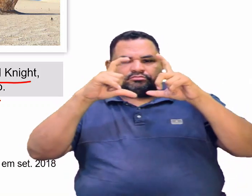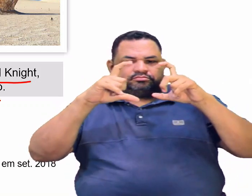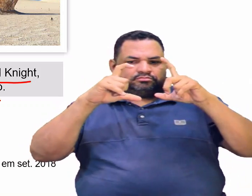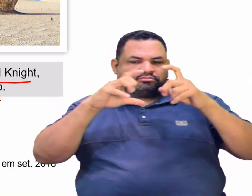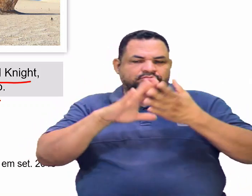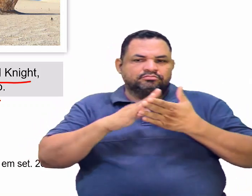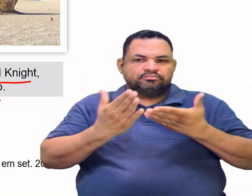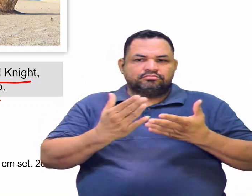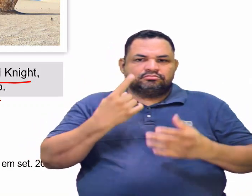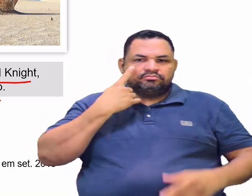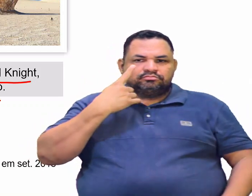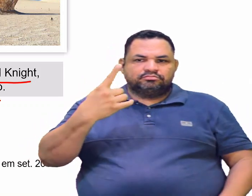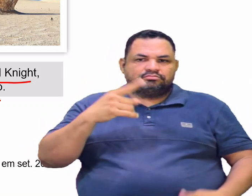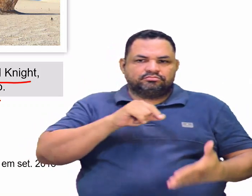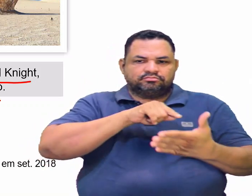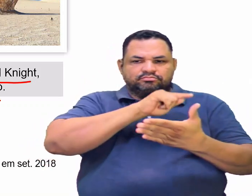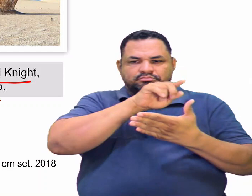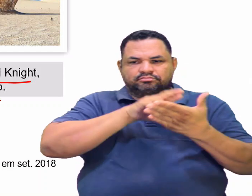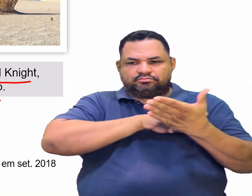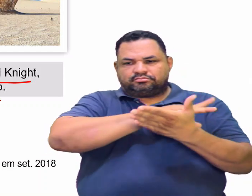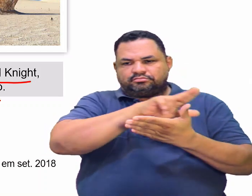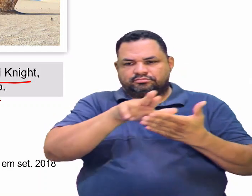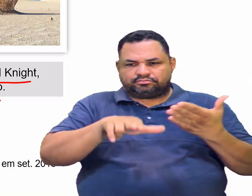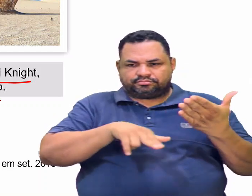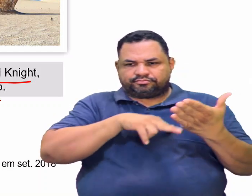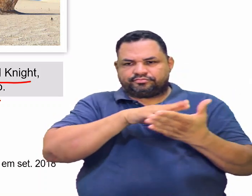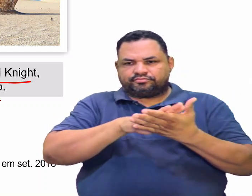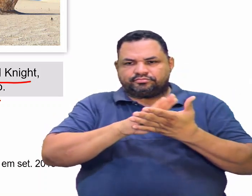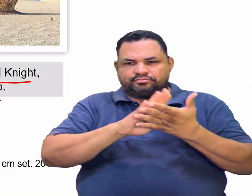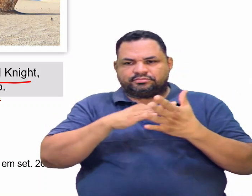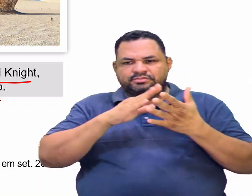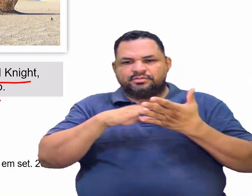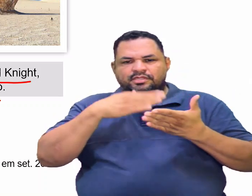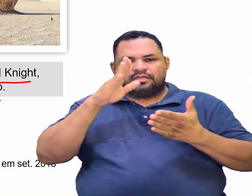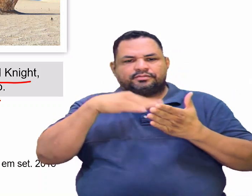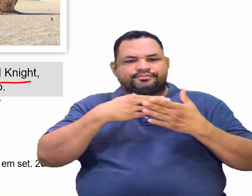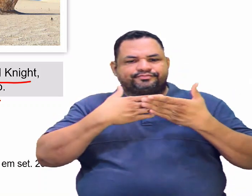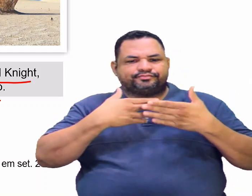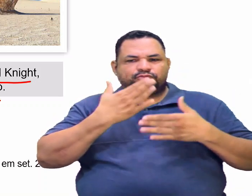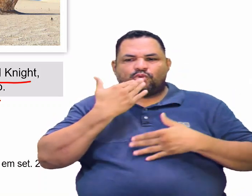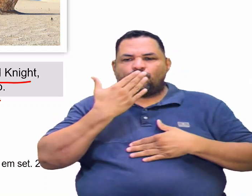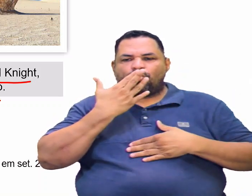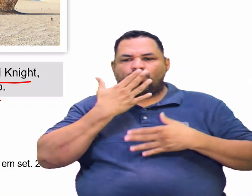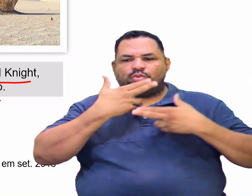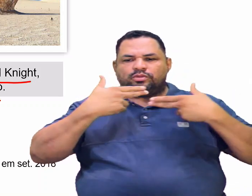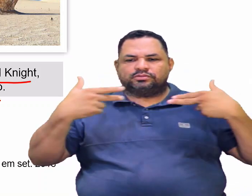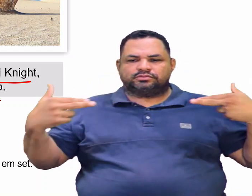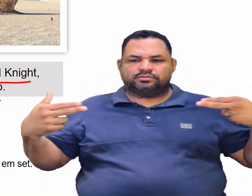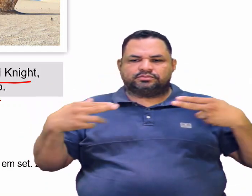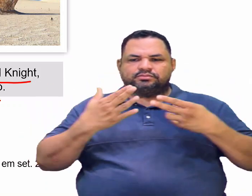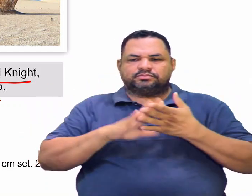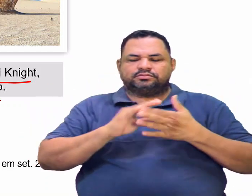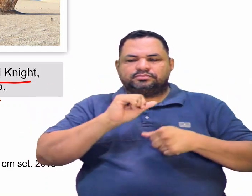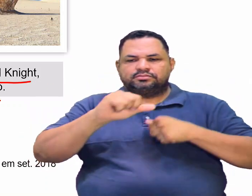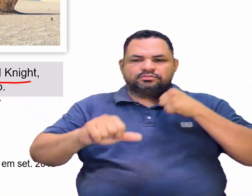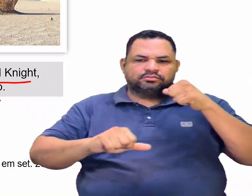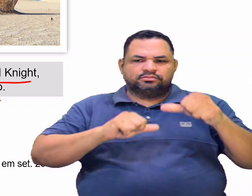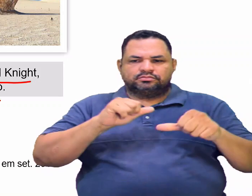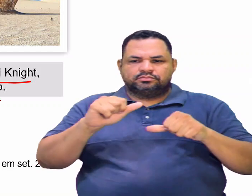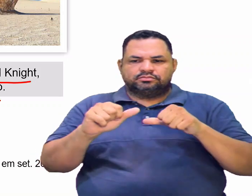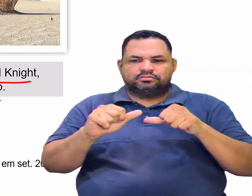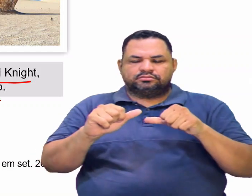A colocação de vários tintas e desenhos e uma transformação que a gente vê que